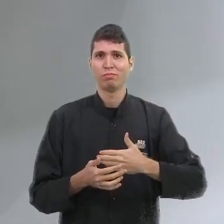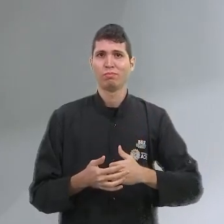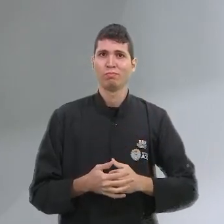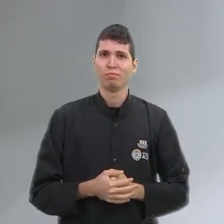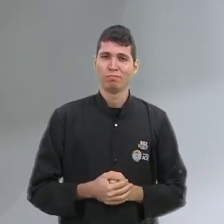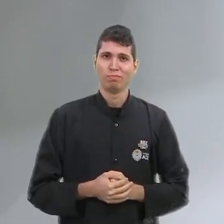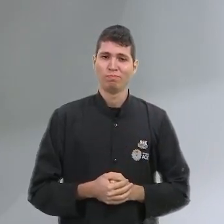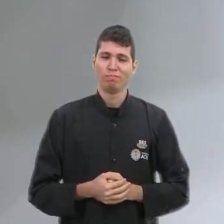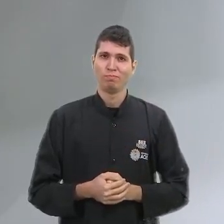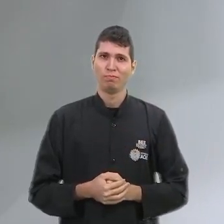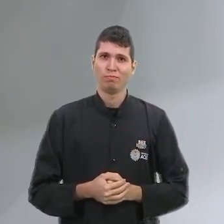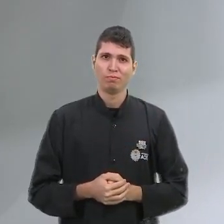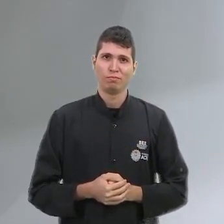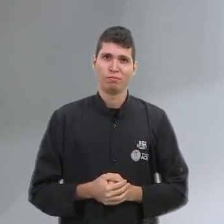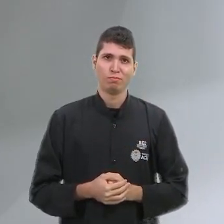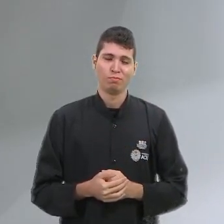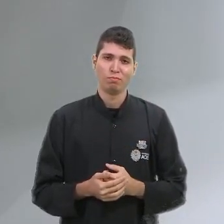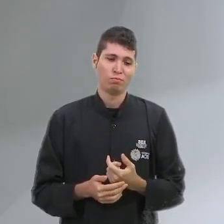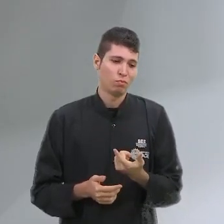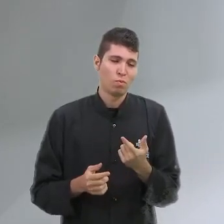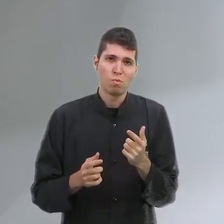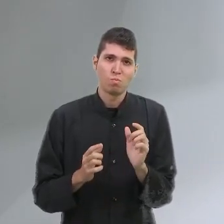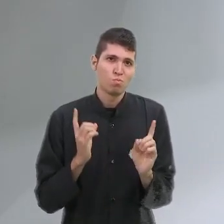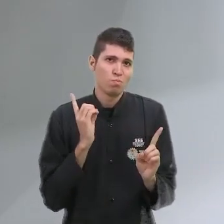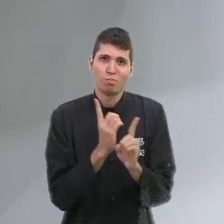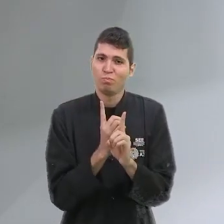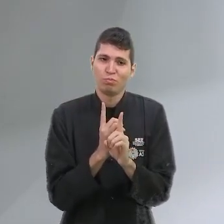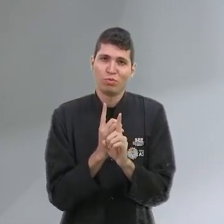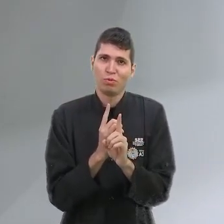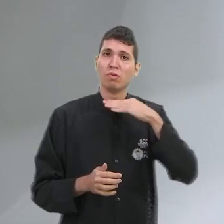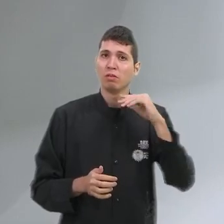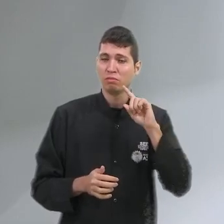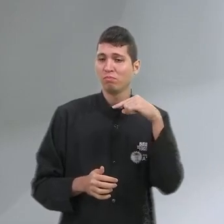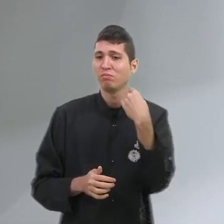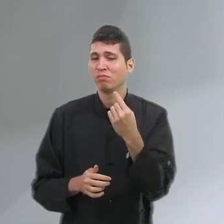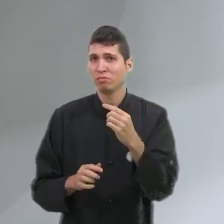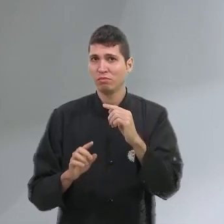aí, conseguiram? Eu vou dar outra dica, vamos aqui para a tela.